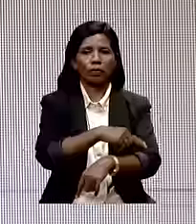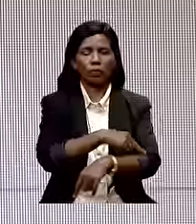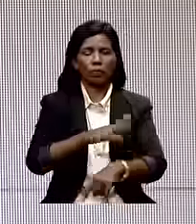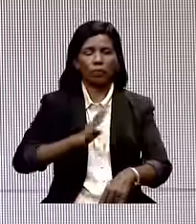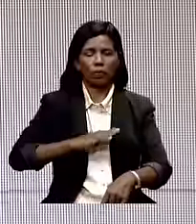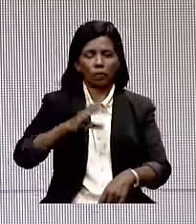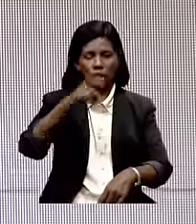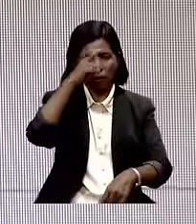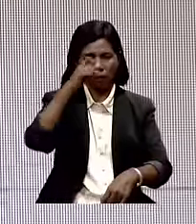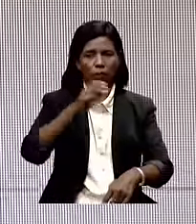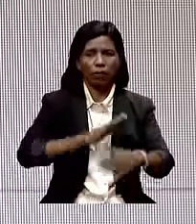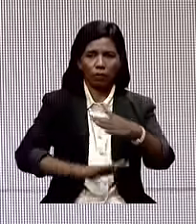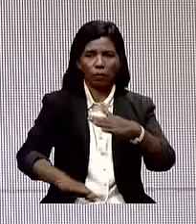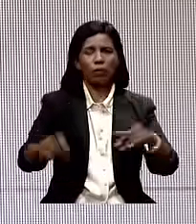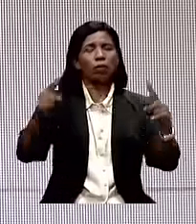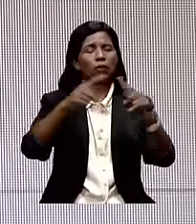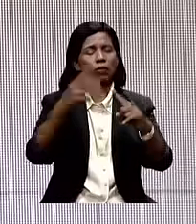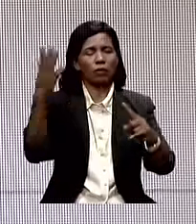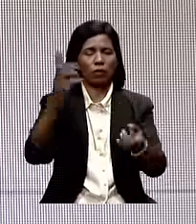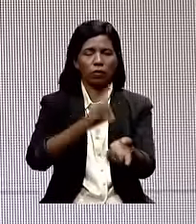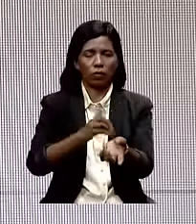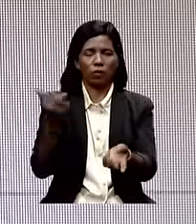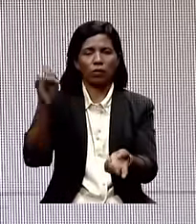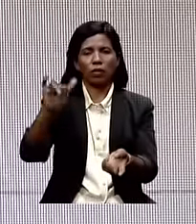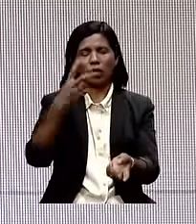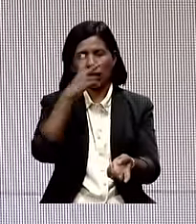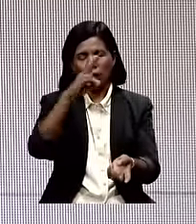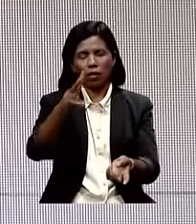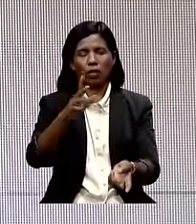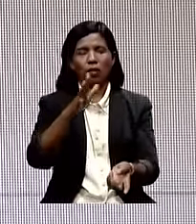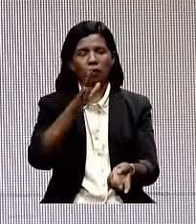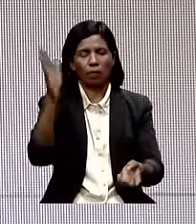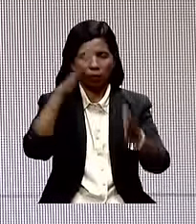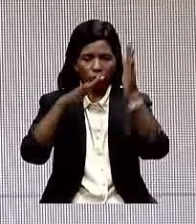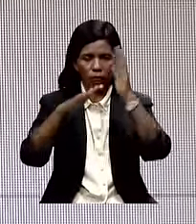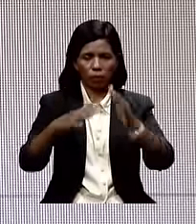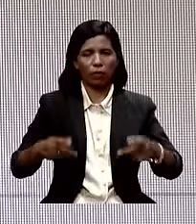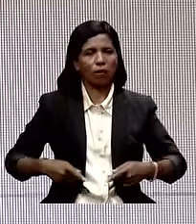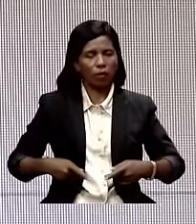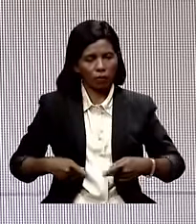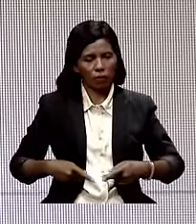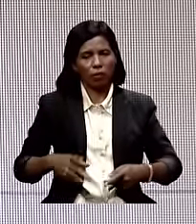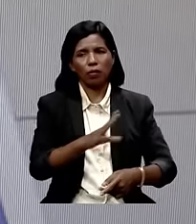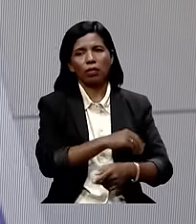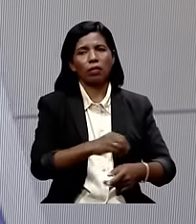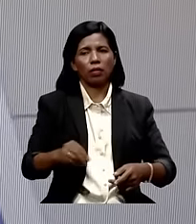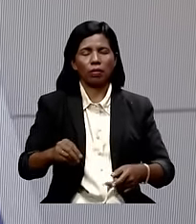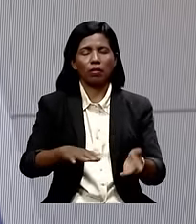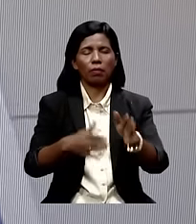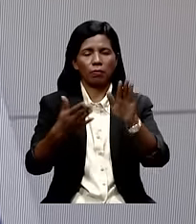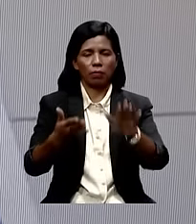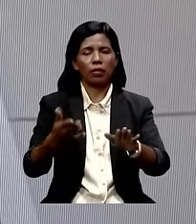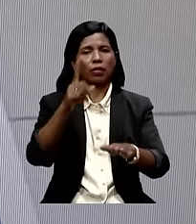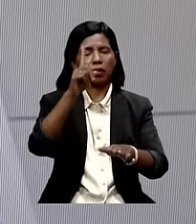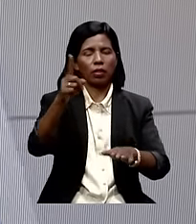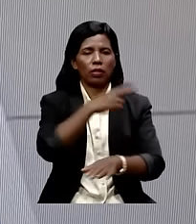Baucau tambatu parto mai beto ia neba médico sira harekatak inan refere problema i ovário nune inan ho'oan ne hakotu istrala